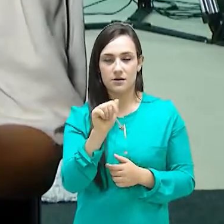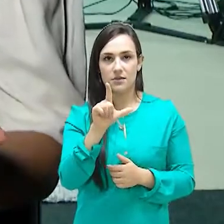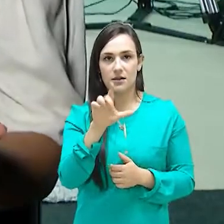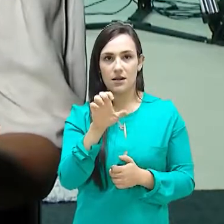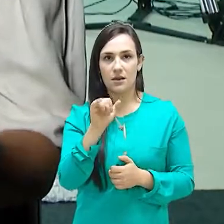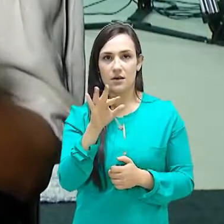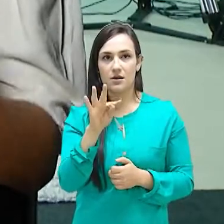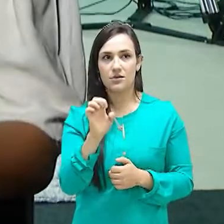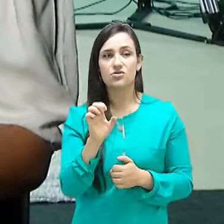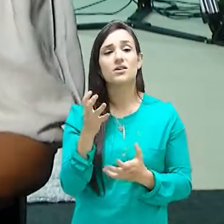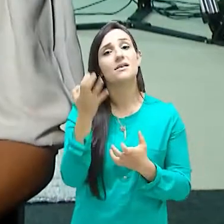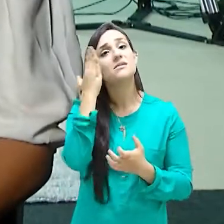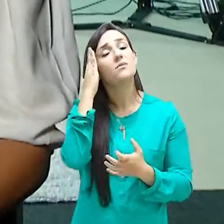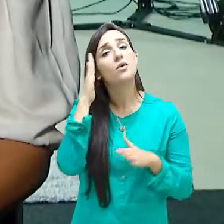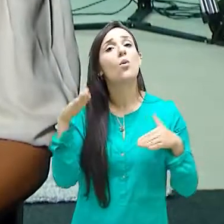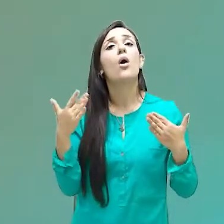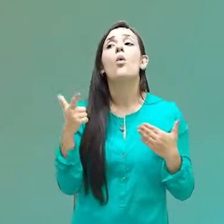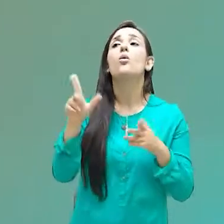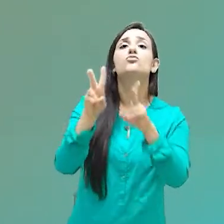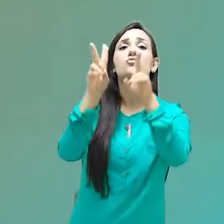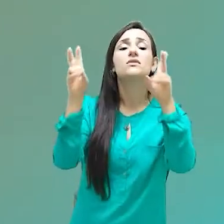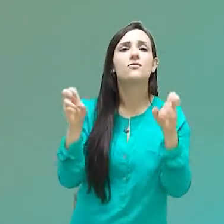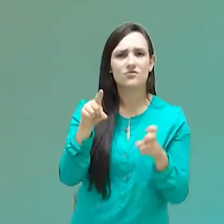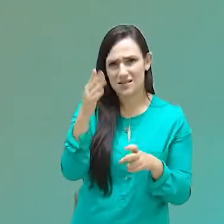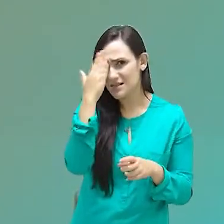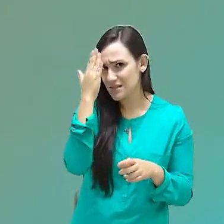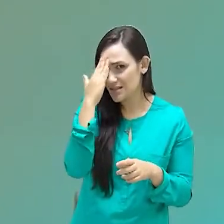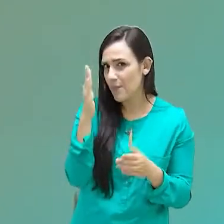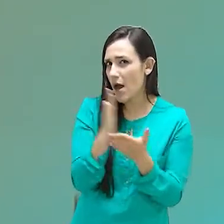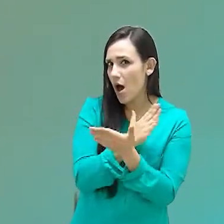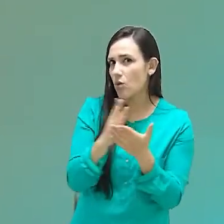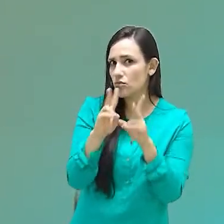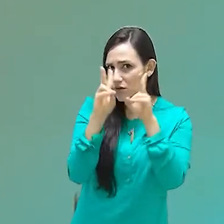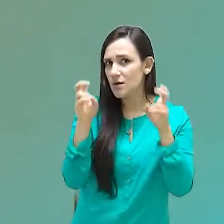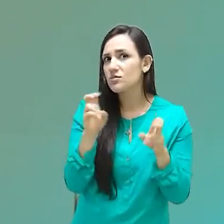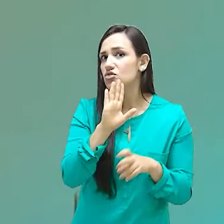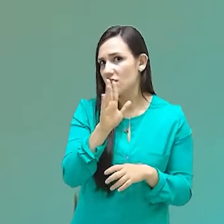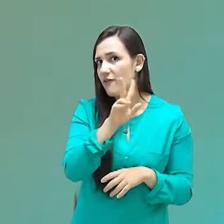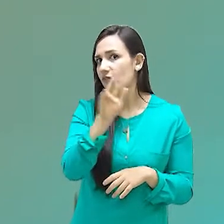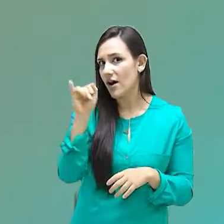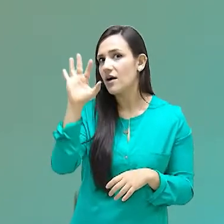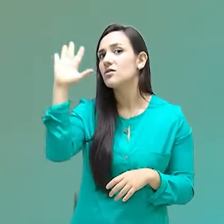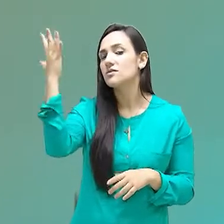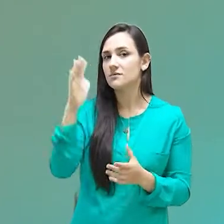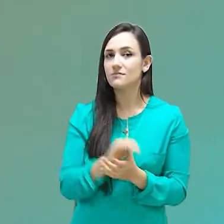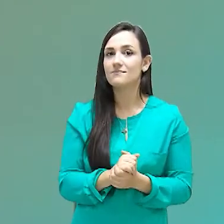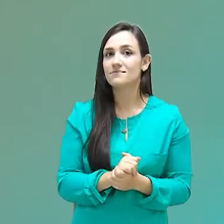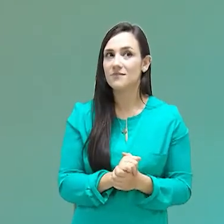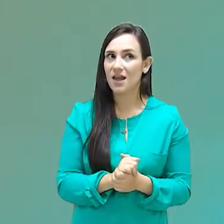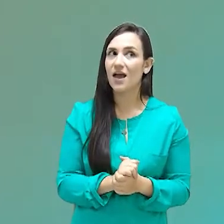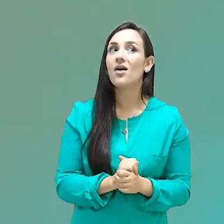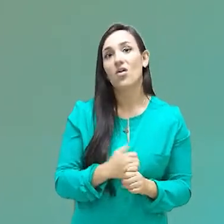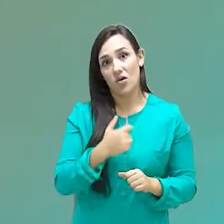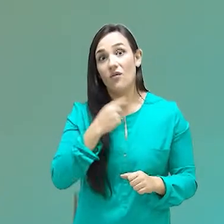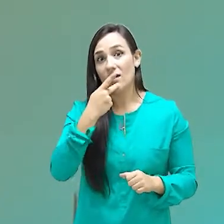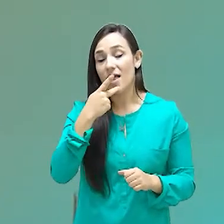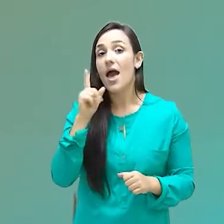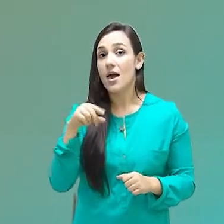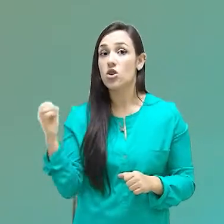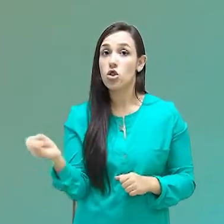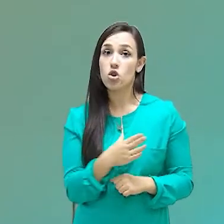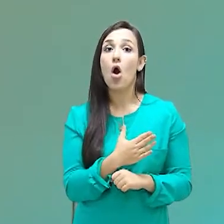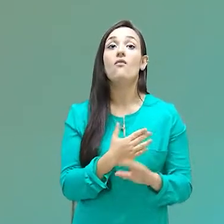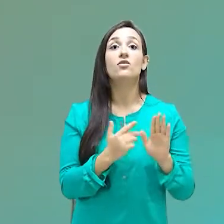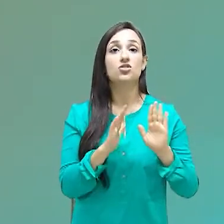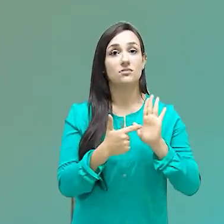temas. Quais serão? Explica pra gente. Então, Tiago, eu mencionei aqui as principais, né? As principais não, as atuais, que já foram publicadas, mas esse trabalho ele